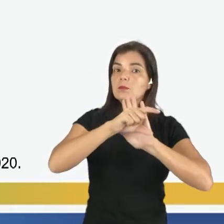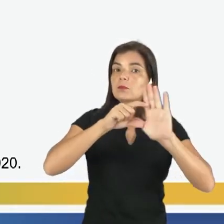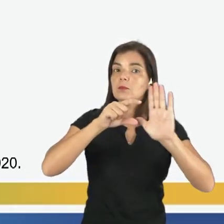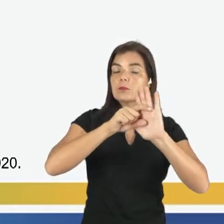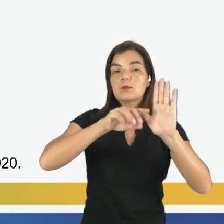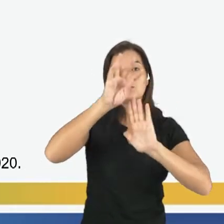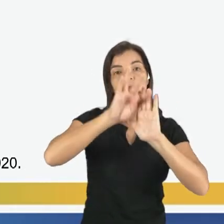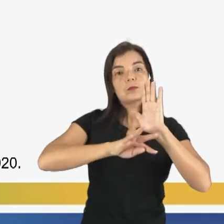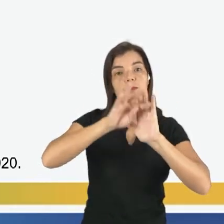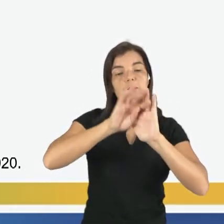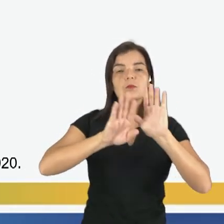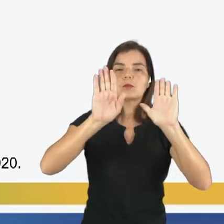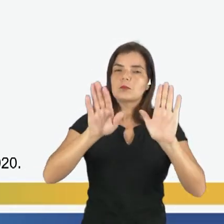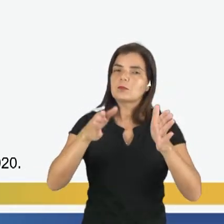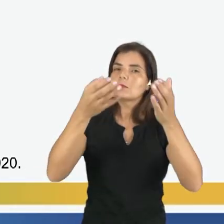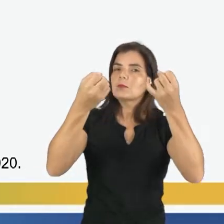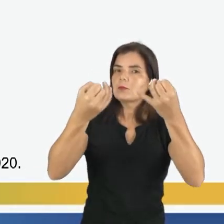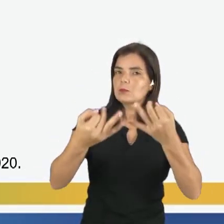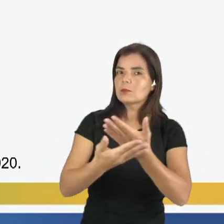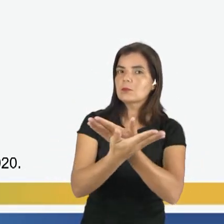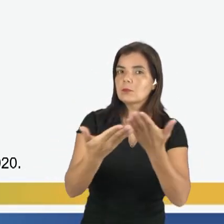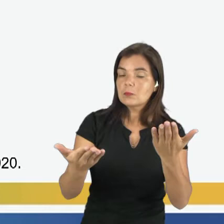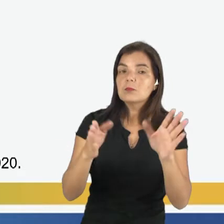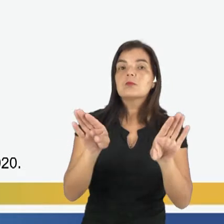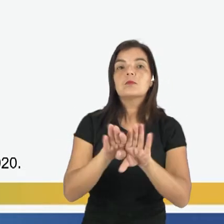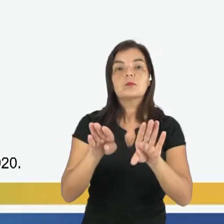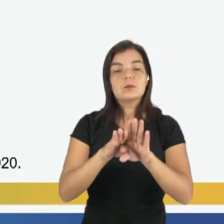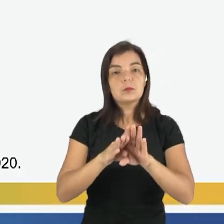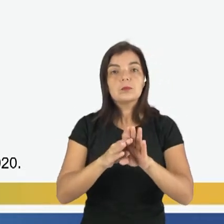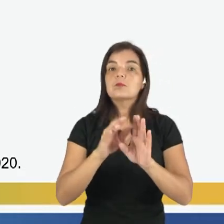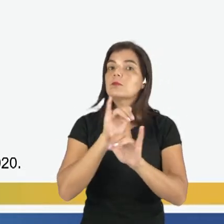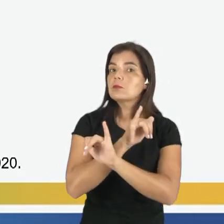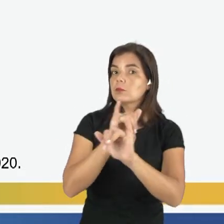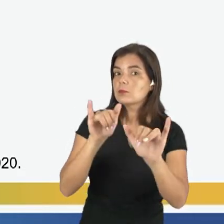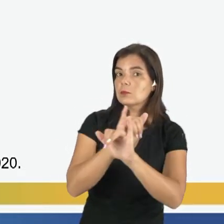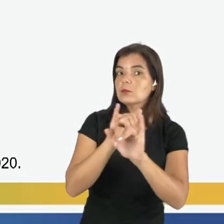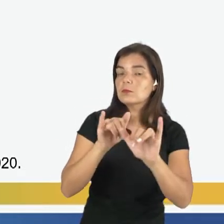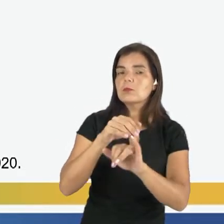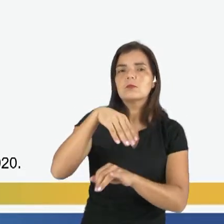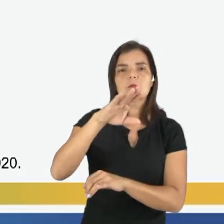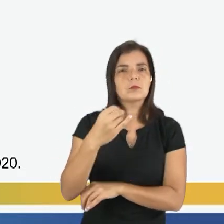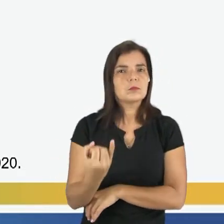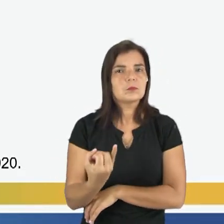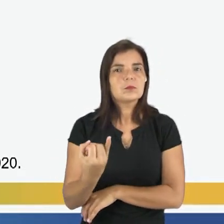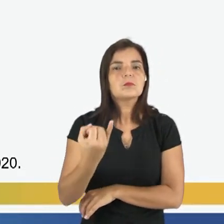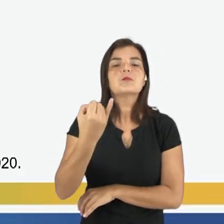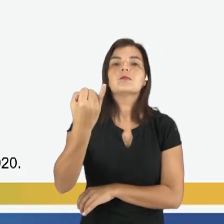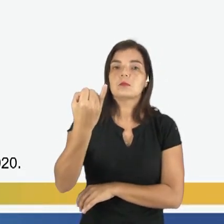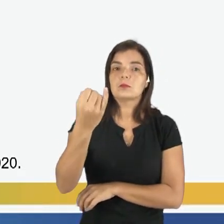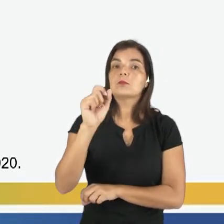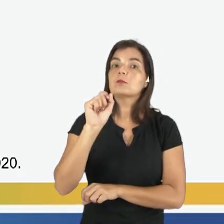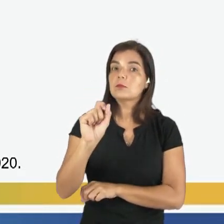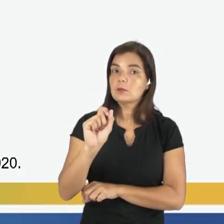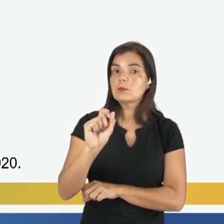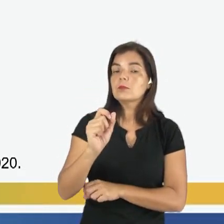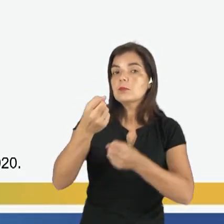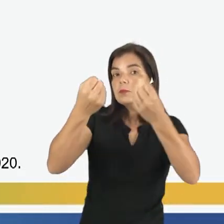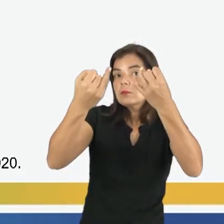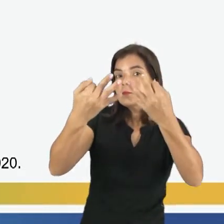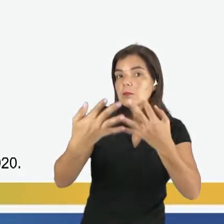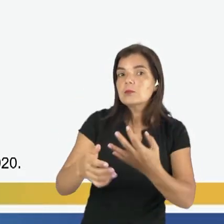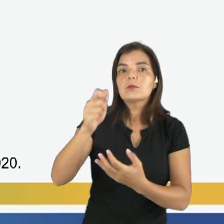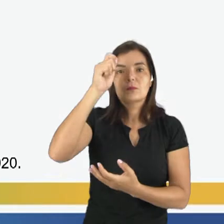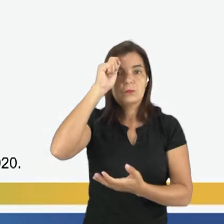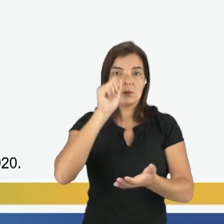texto jornalístico, como eu falei para vocês, os quais devem conter as informações mais importantes que serão discorridas pelo